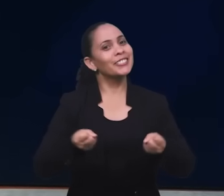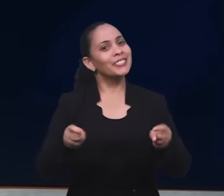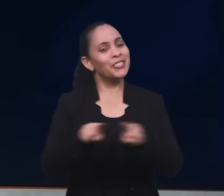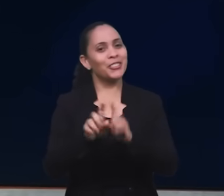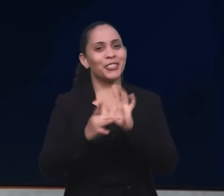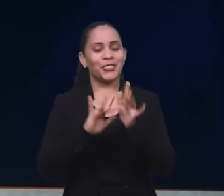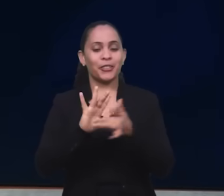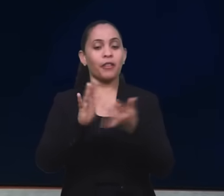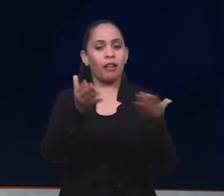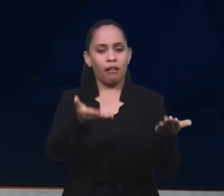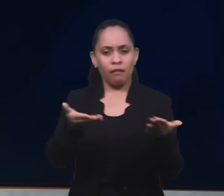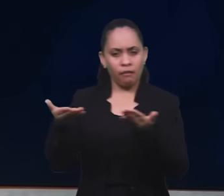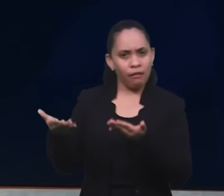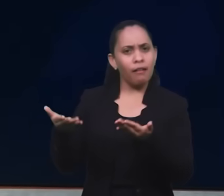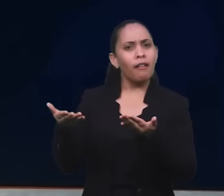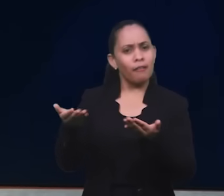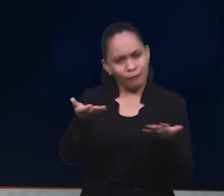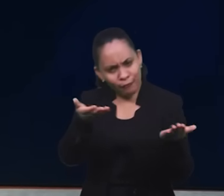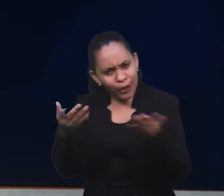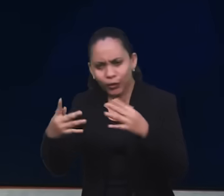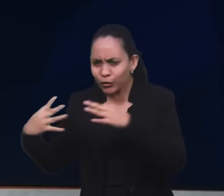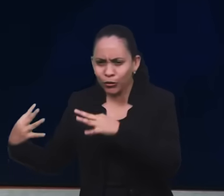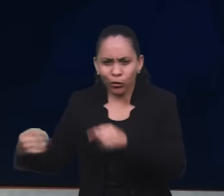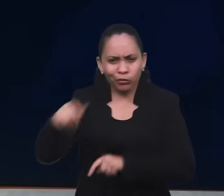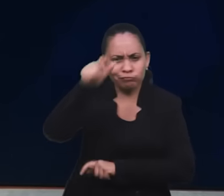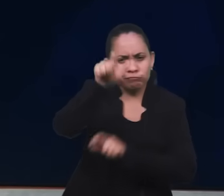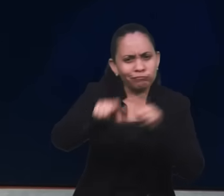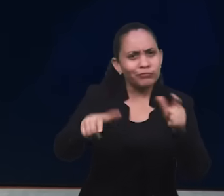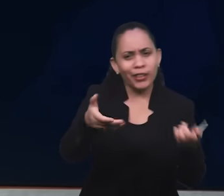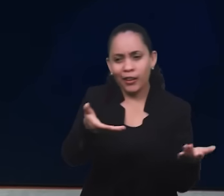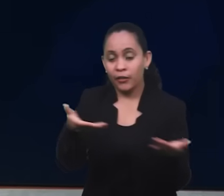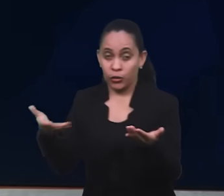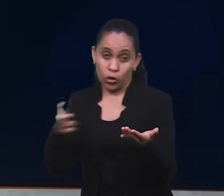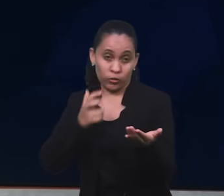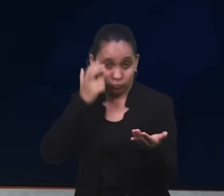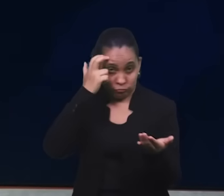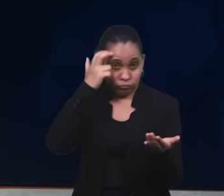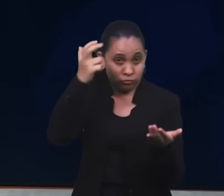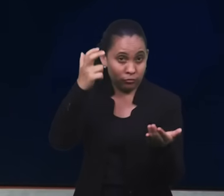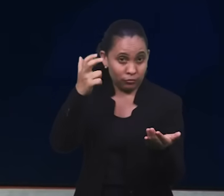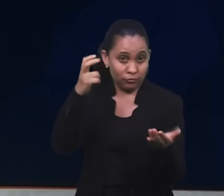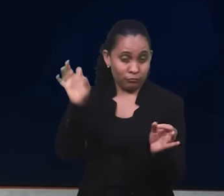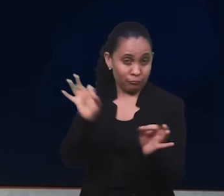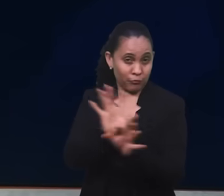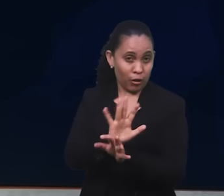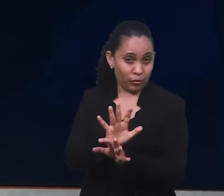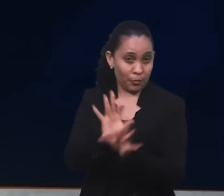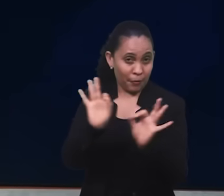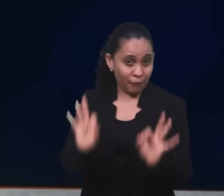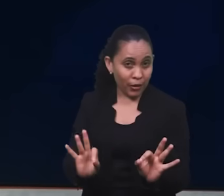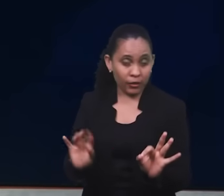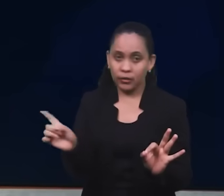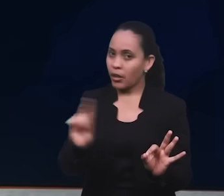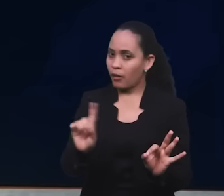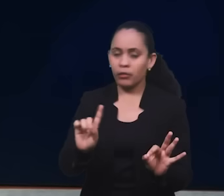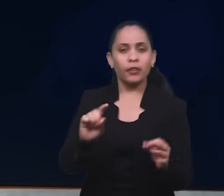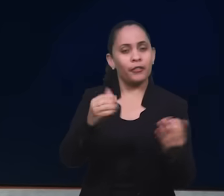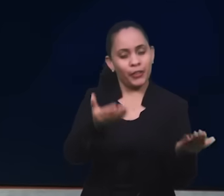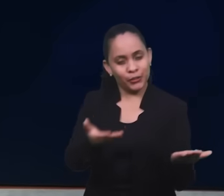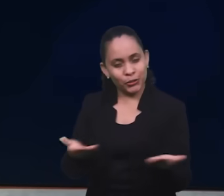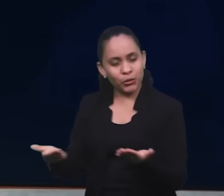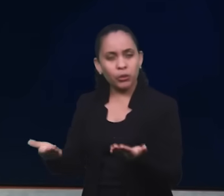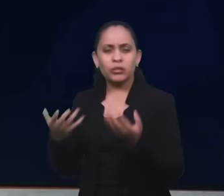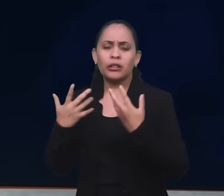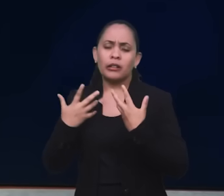mim, todos vós que têm capacidade não, que estão cansados, oprimidos,